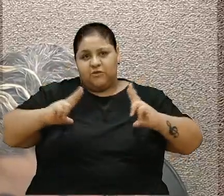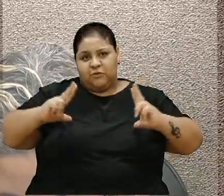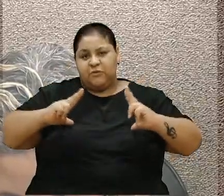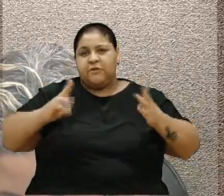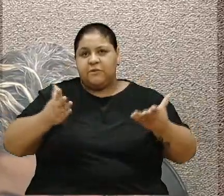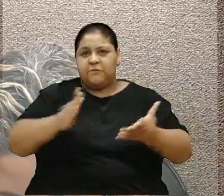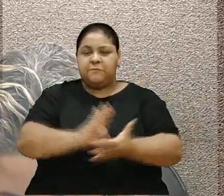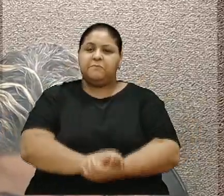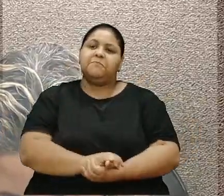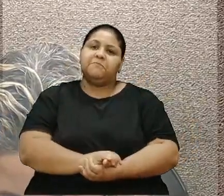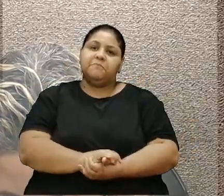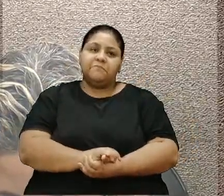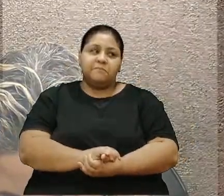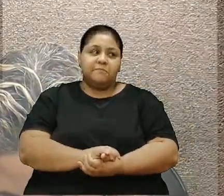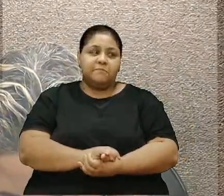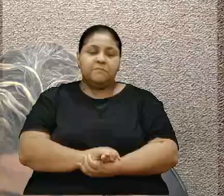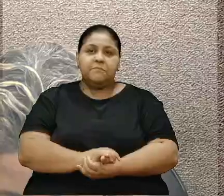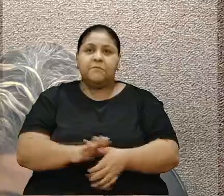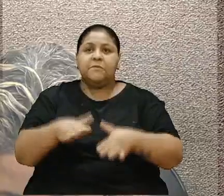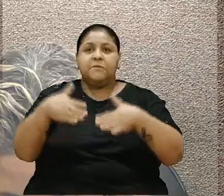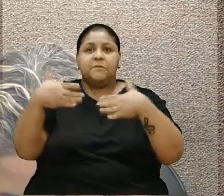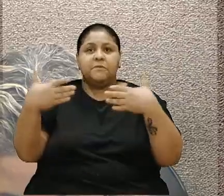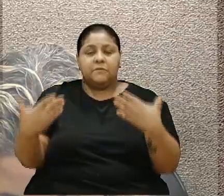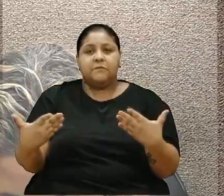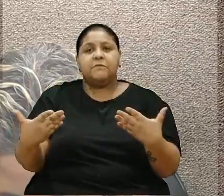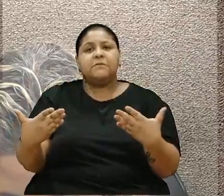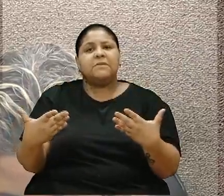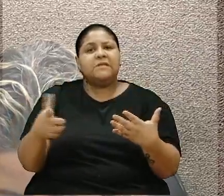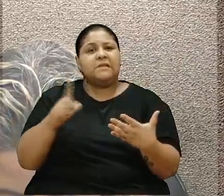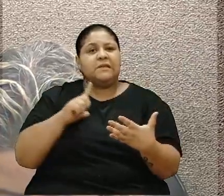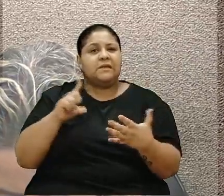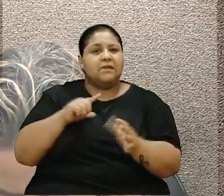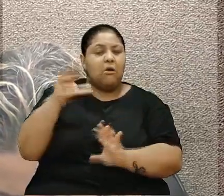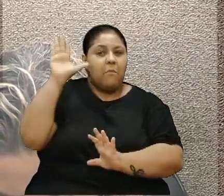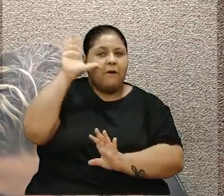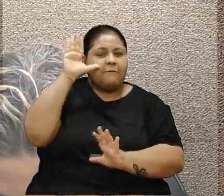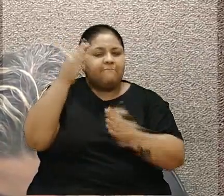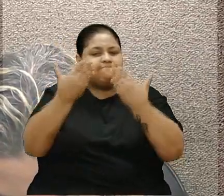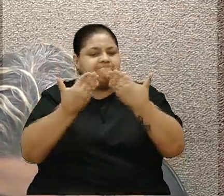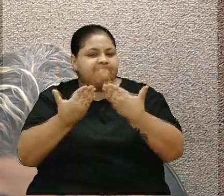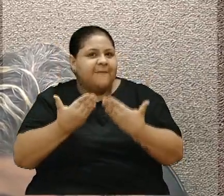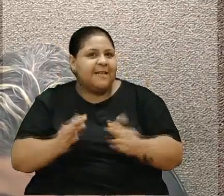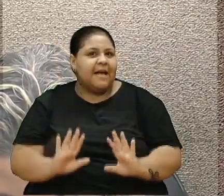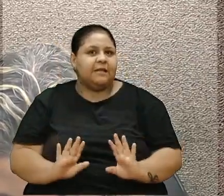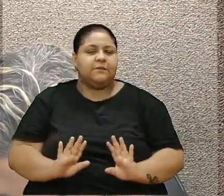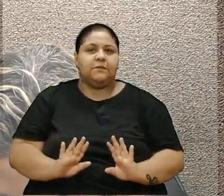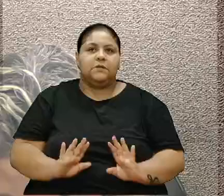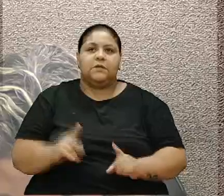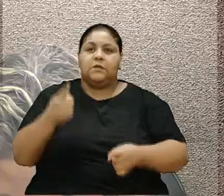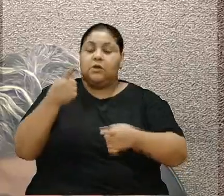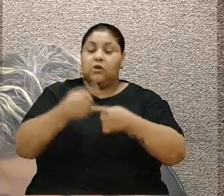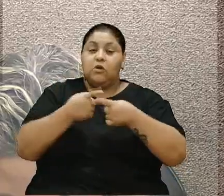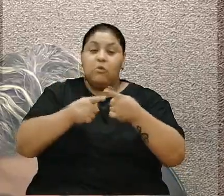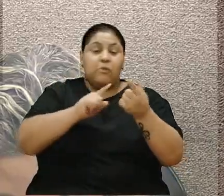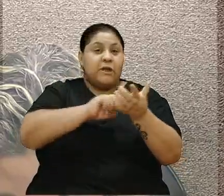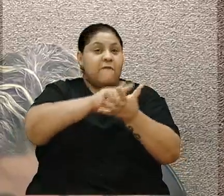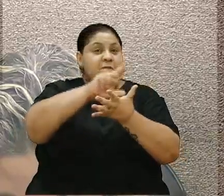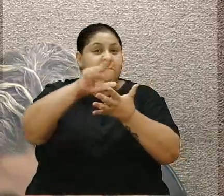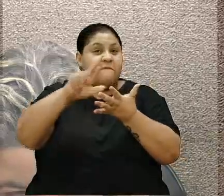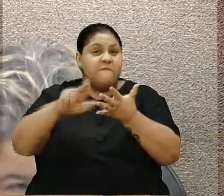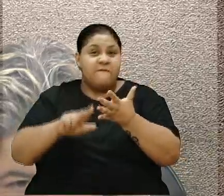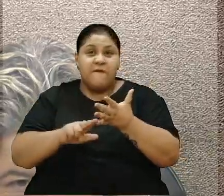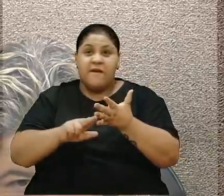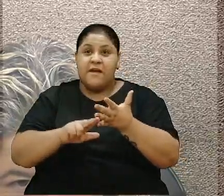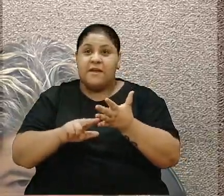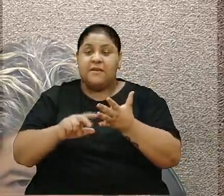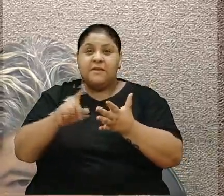passo. Então, eu acho que esse regramento ele tem que dar uma revisada nele, dar uma analisada, porque foram várias mães que não